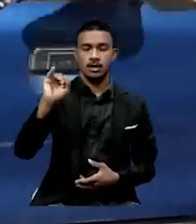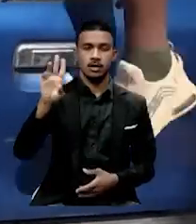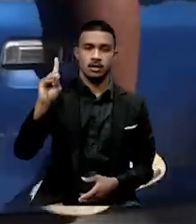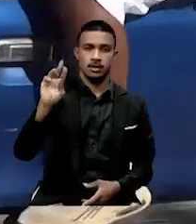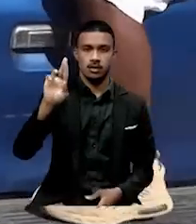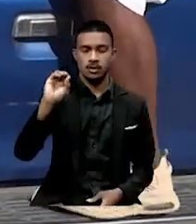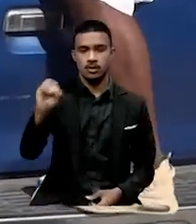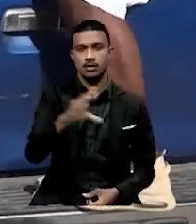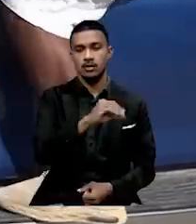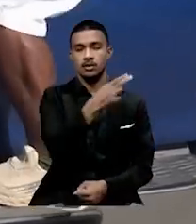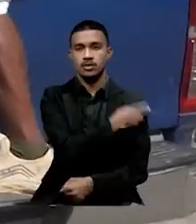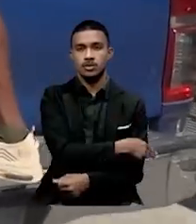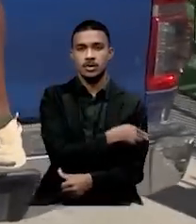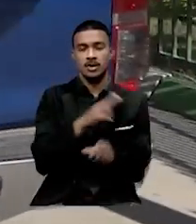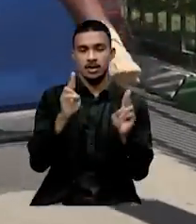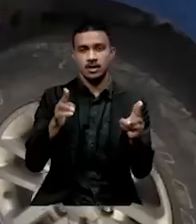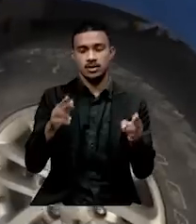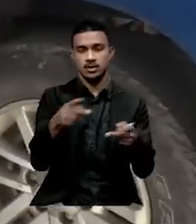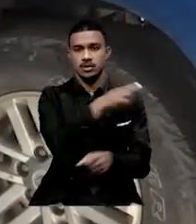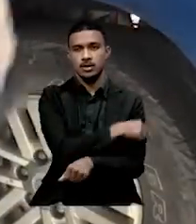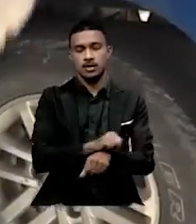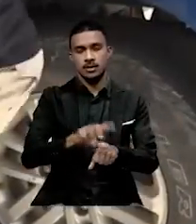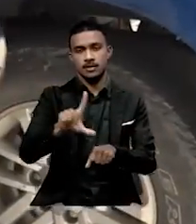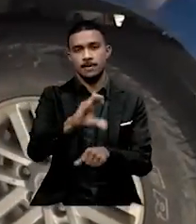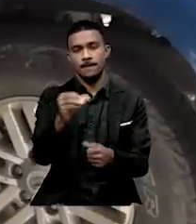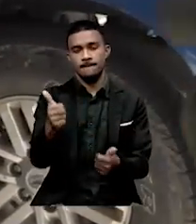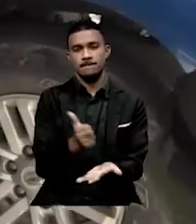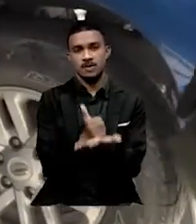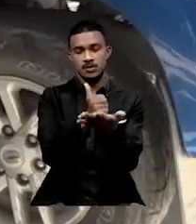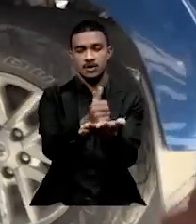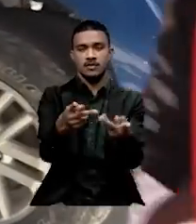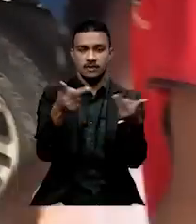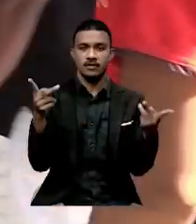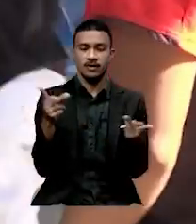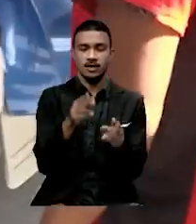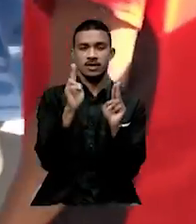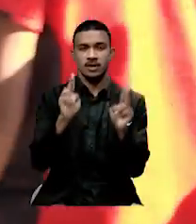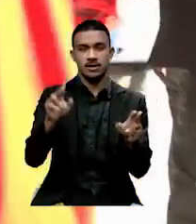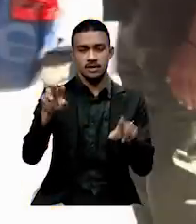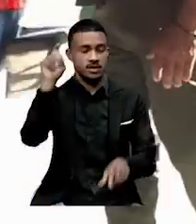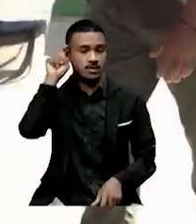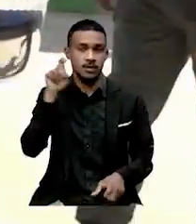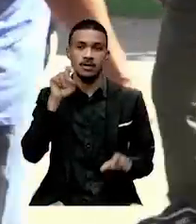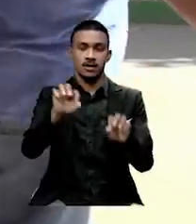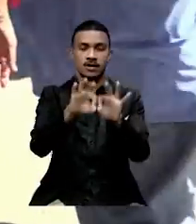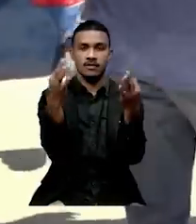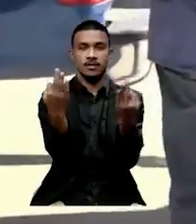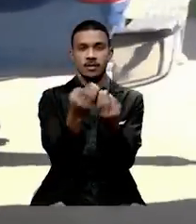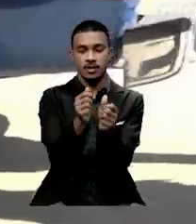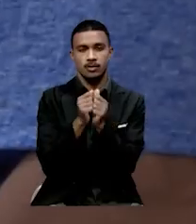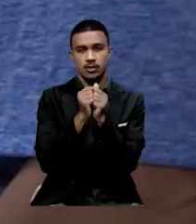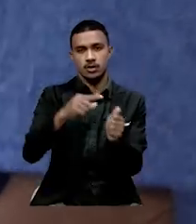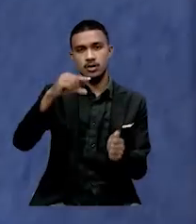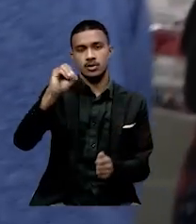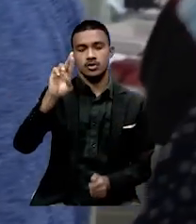sala emergência Hospital Nacional. Ha foi inheta na atendimento e a sala emergência, sanan ho familia acompanha Jorginho nebe pessoal